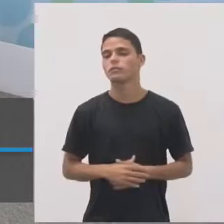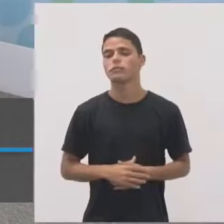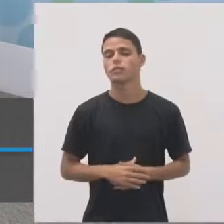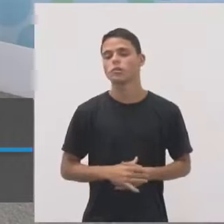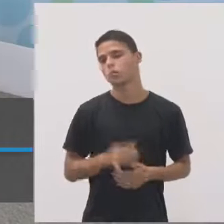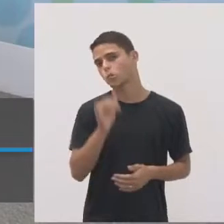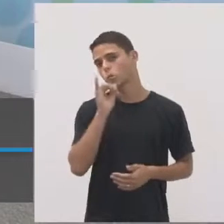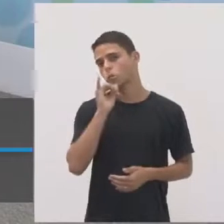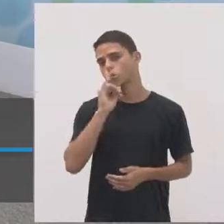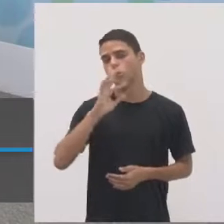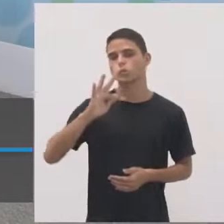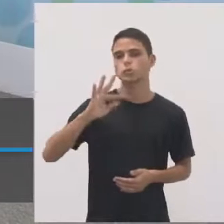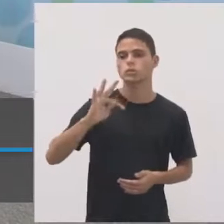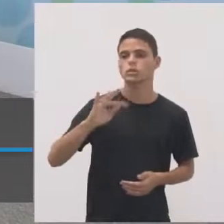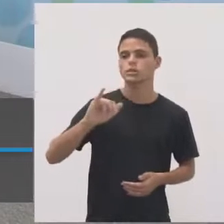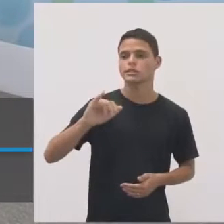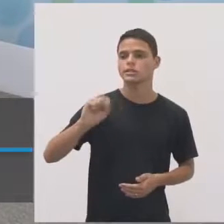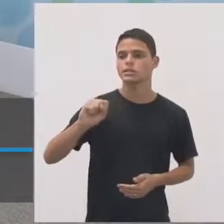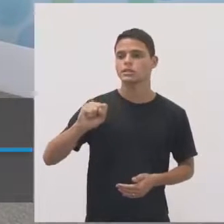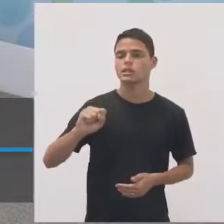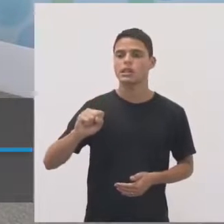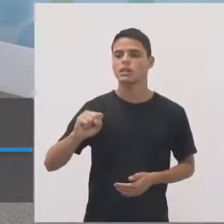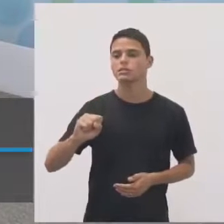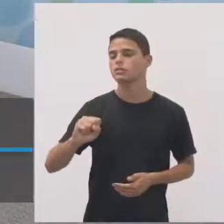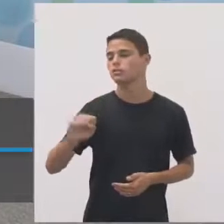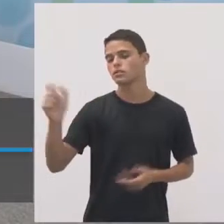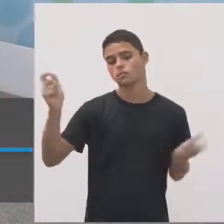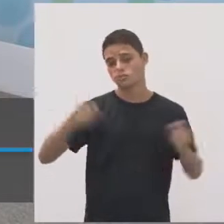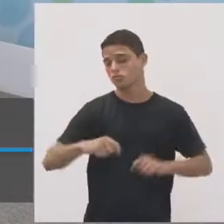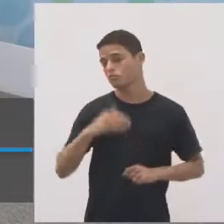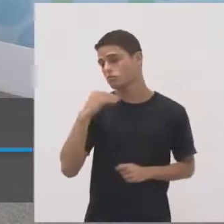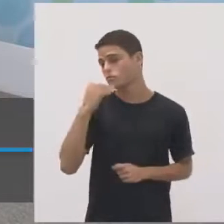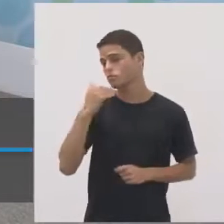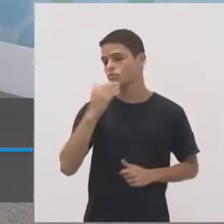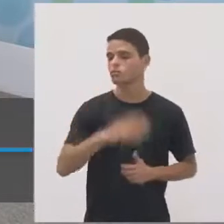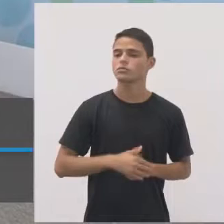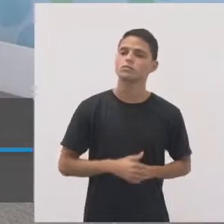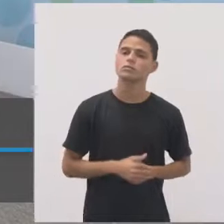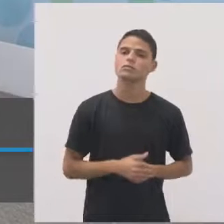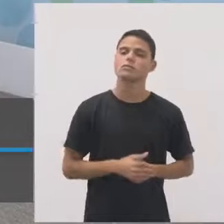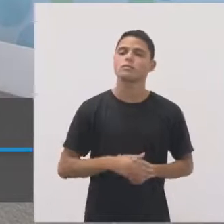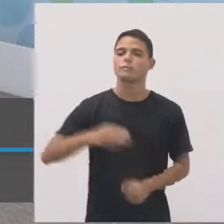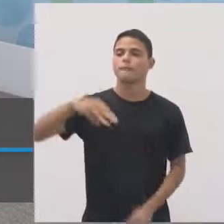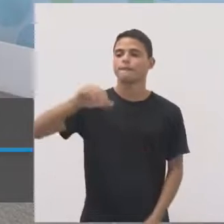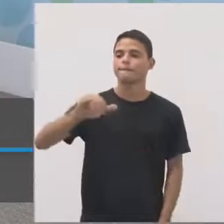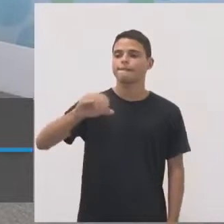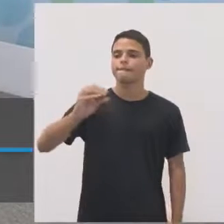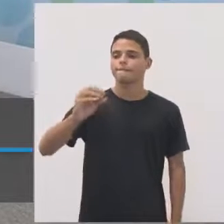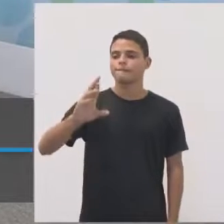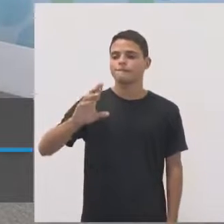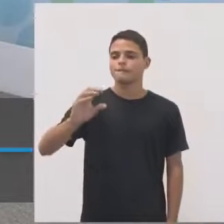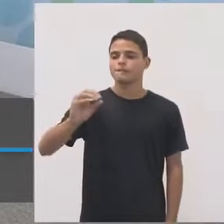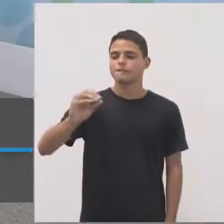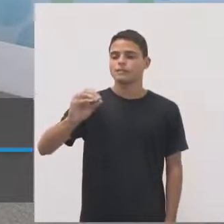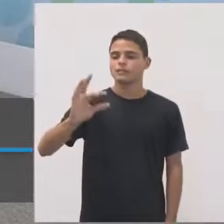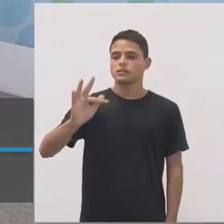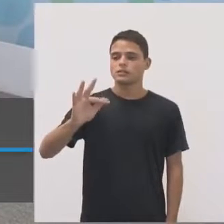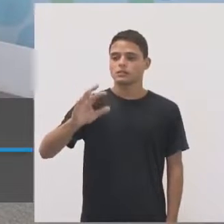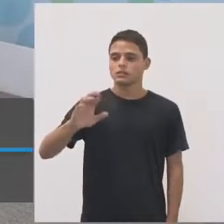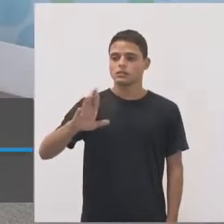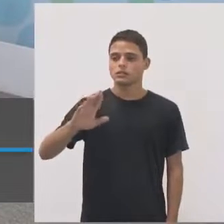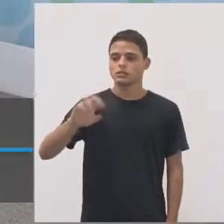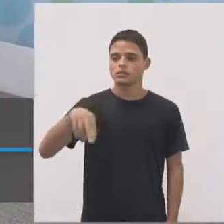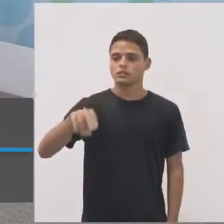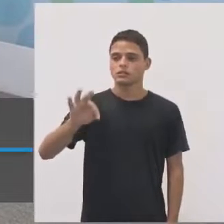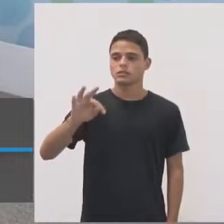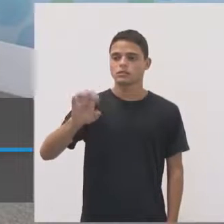o Teams já não funciona mais nele, entendeu? Mas fala, Felipe, o Teams é da Microsoft. E funciona no iOS? Funciona. Se você